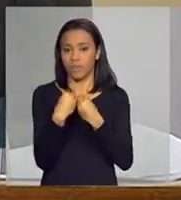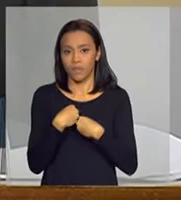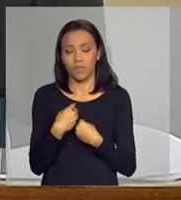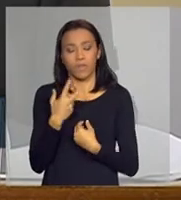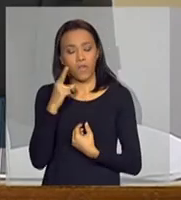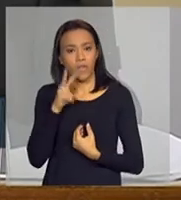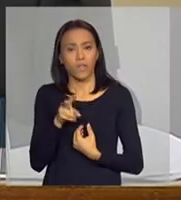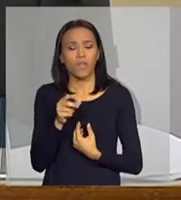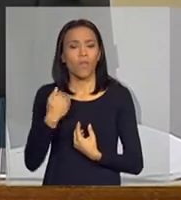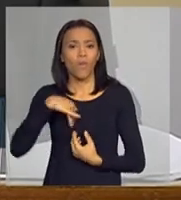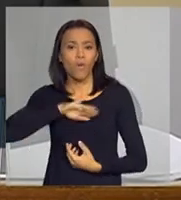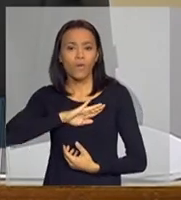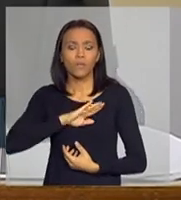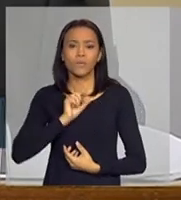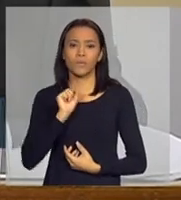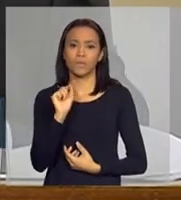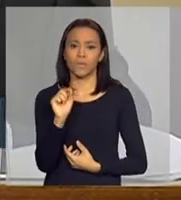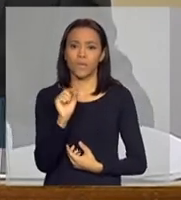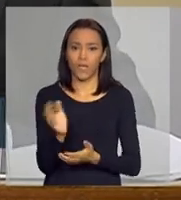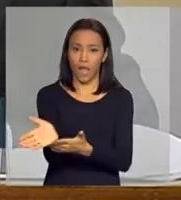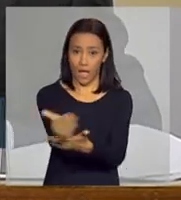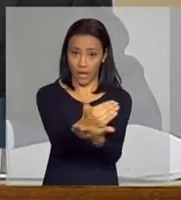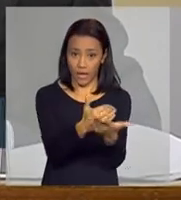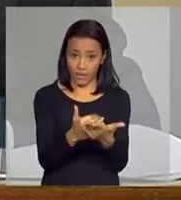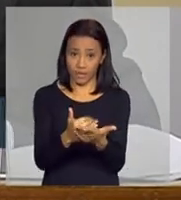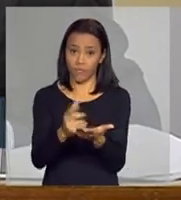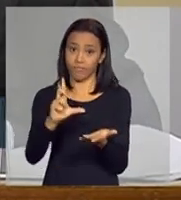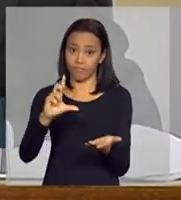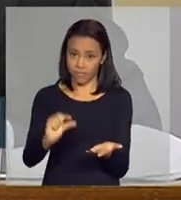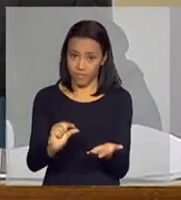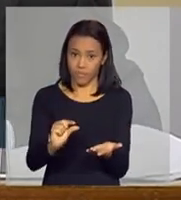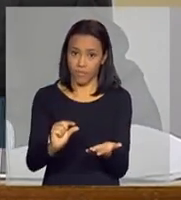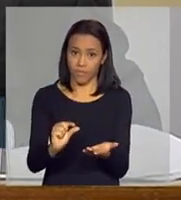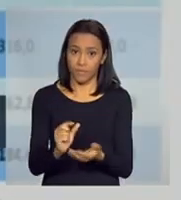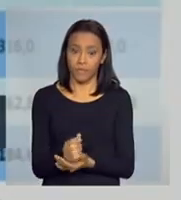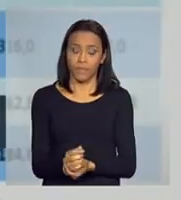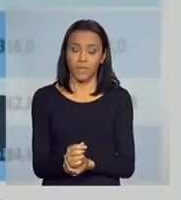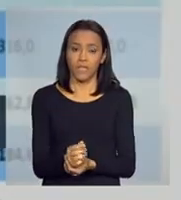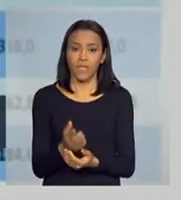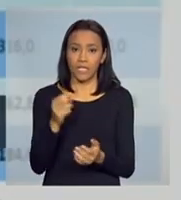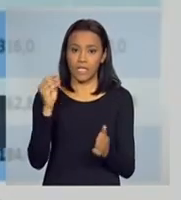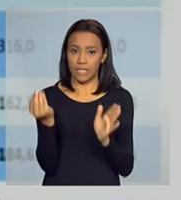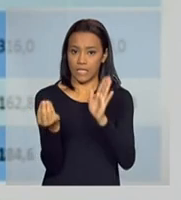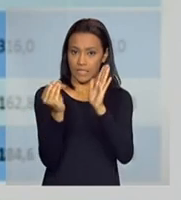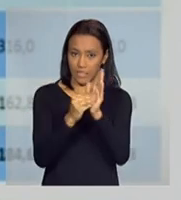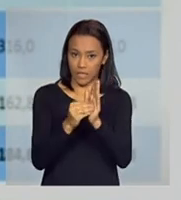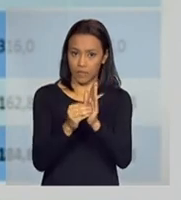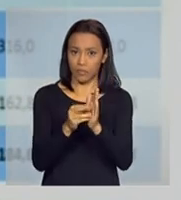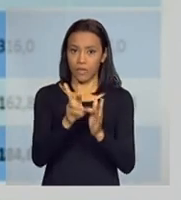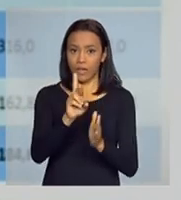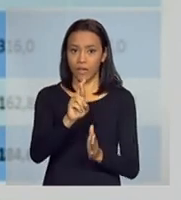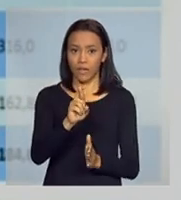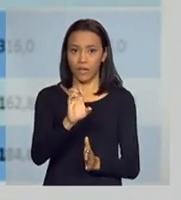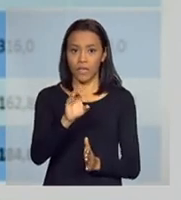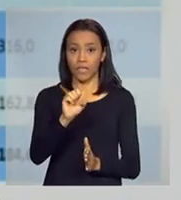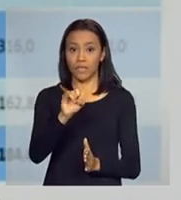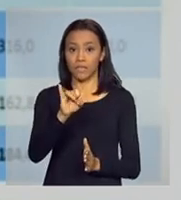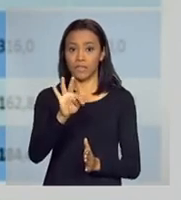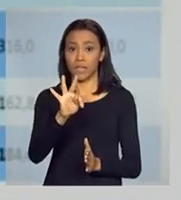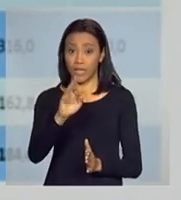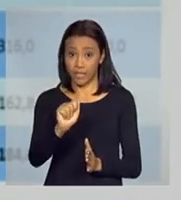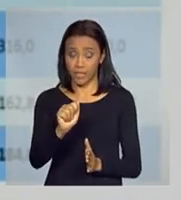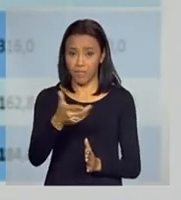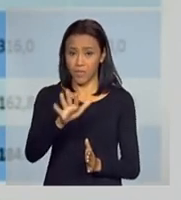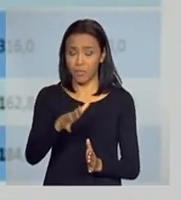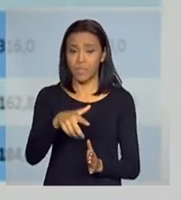realismo estamos prevendo arrecadar menos né e na receita administrada nós estamos trabalhando com a